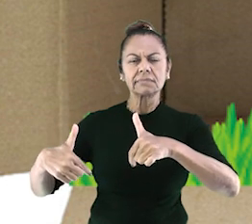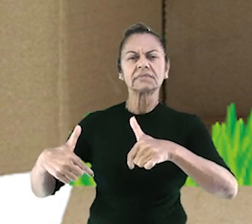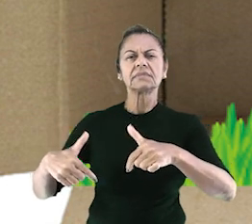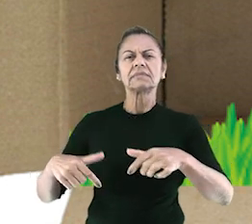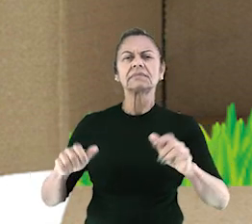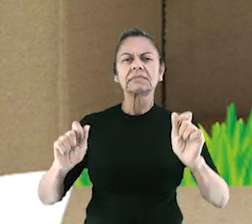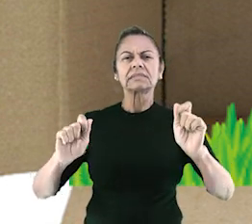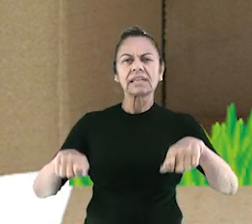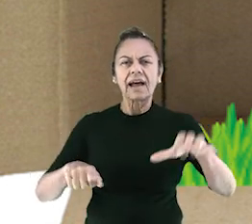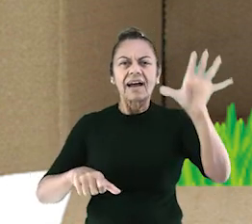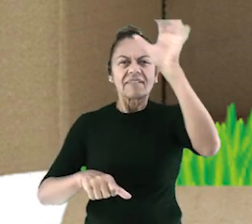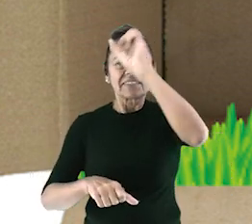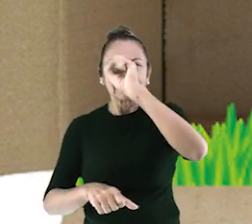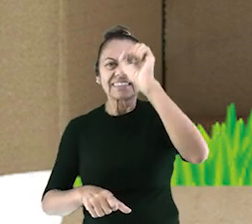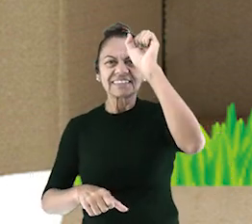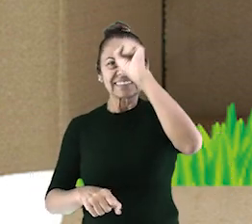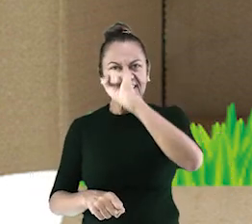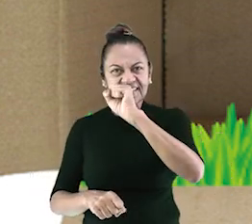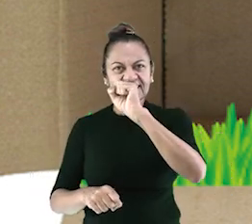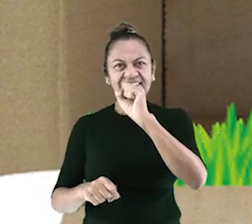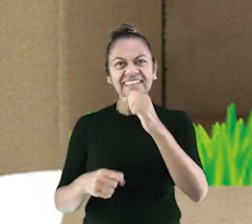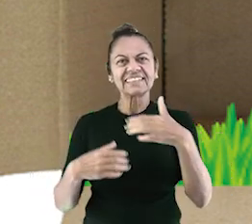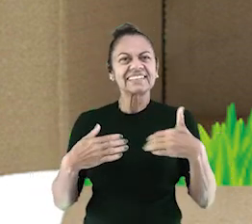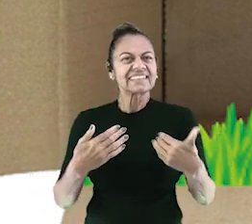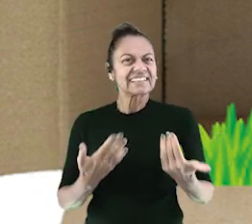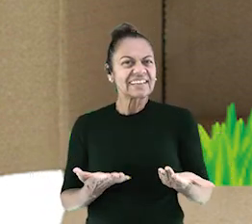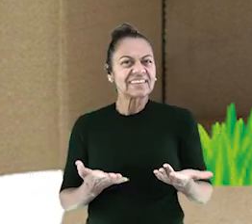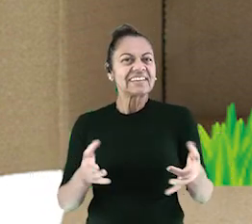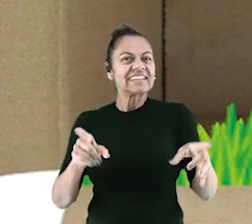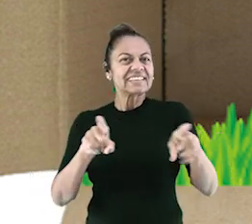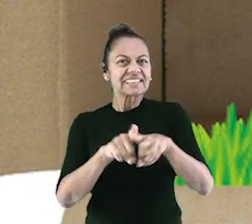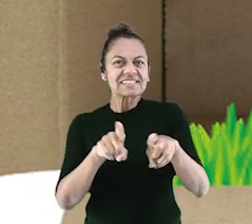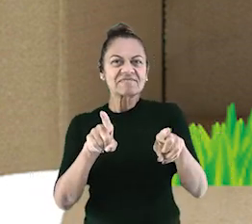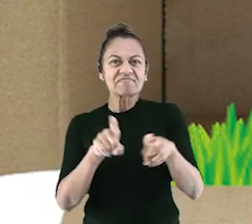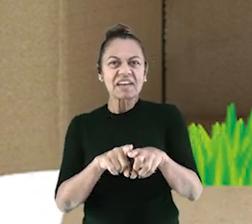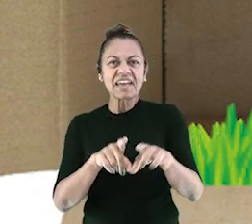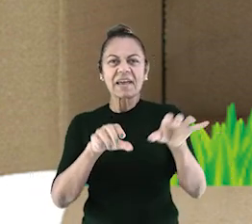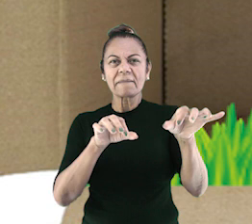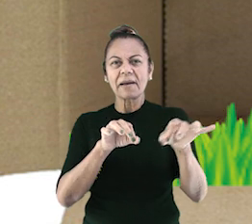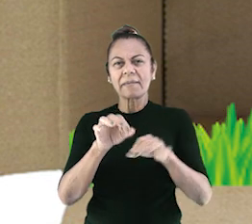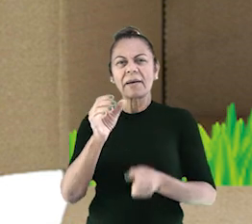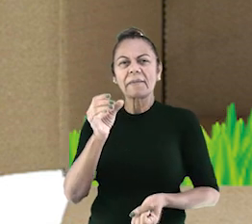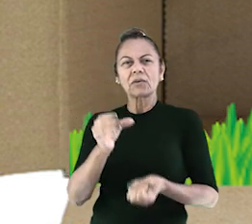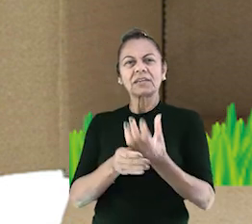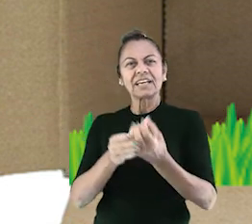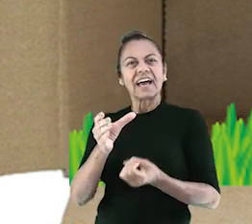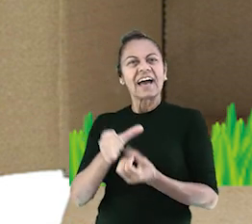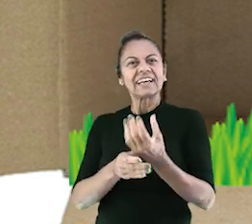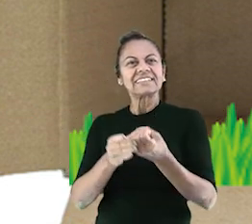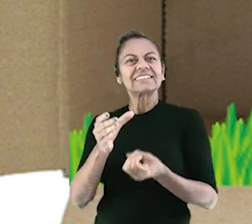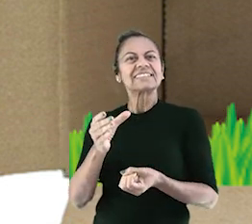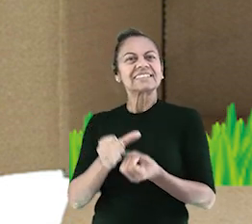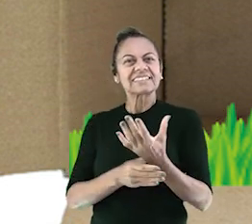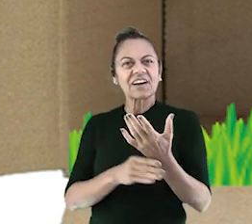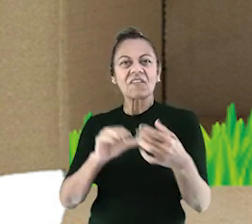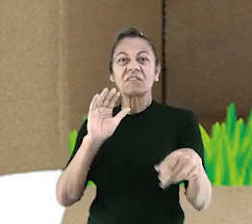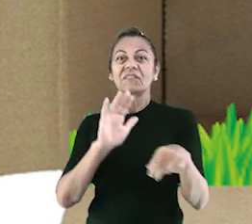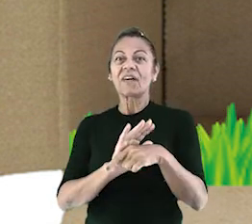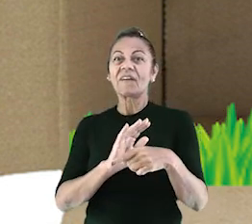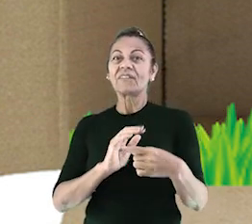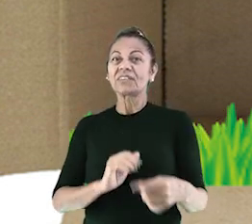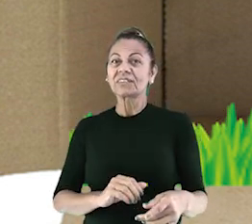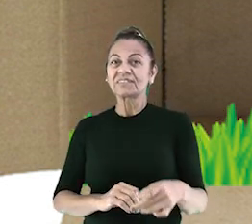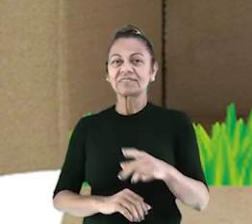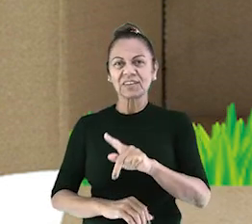podemos aprender. E claro, teve o quê? As produções. Sempre aqui no